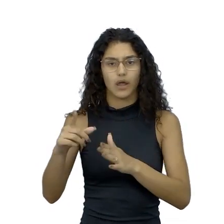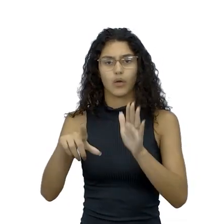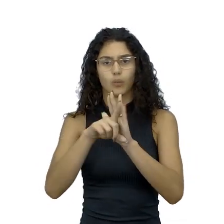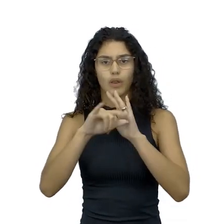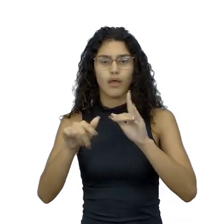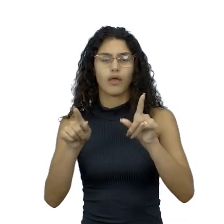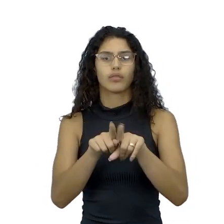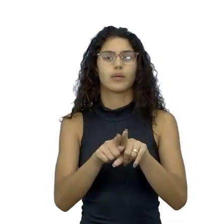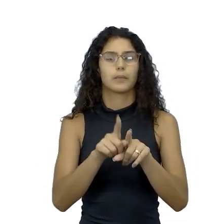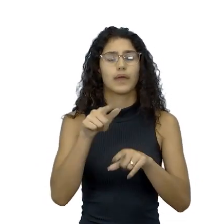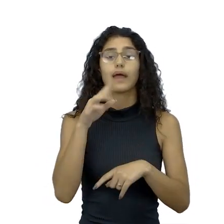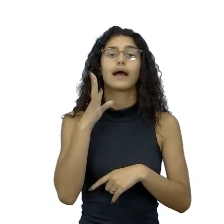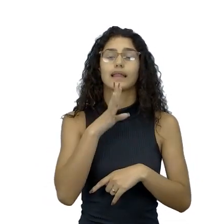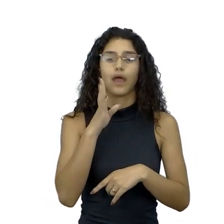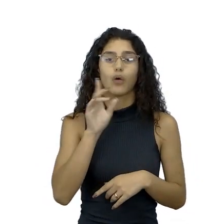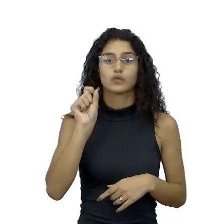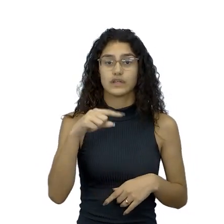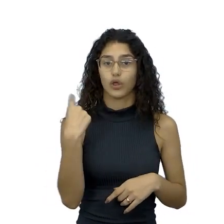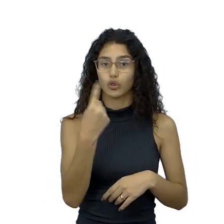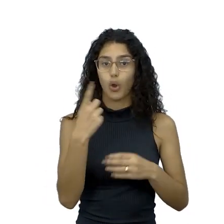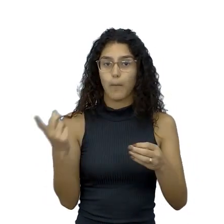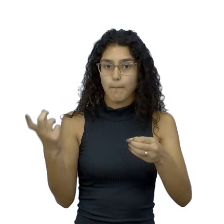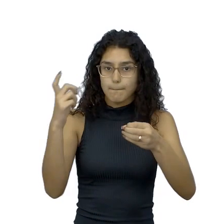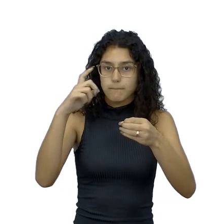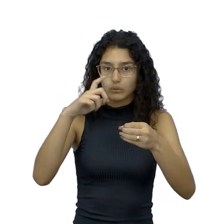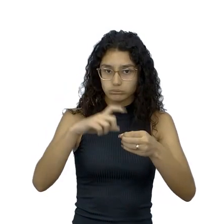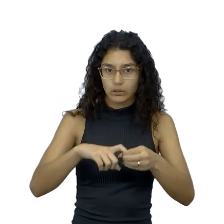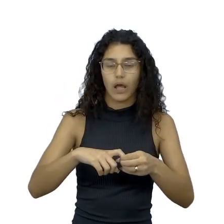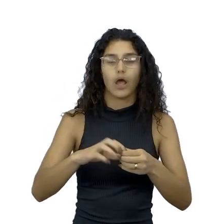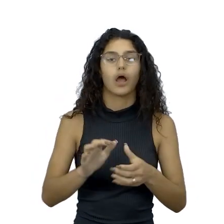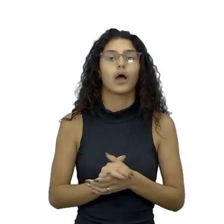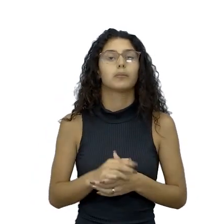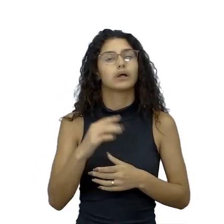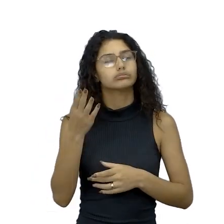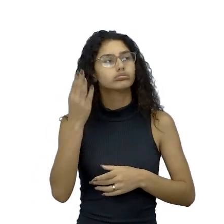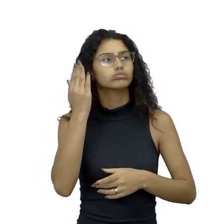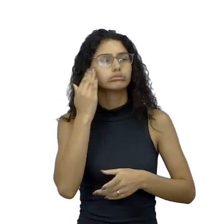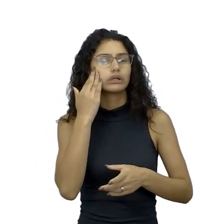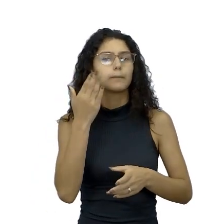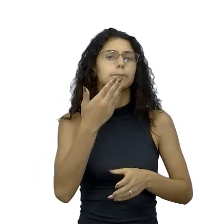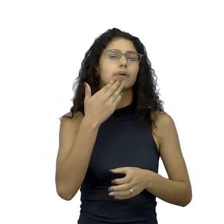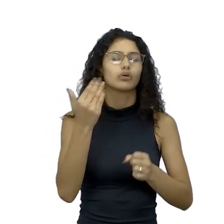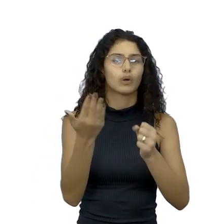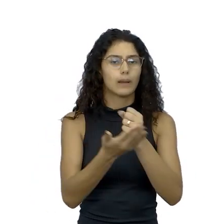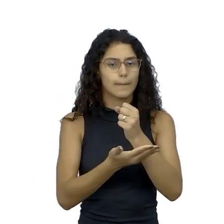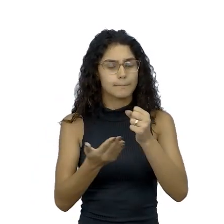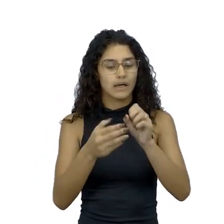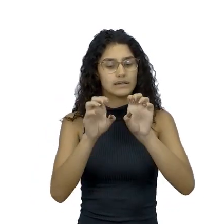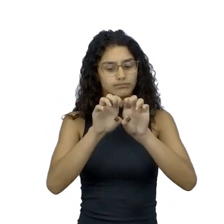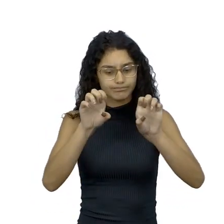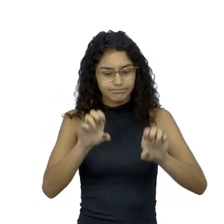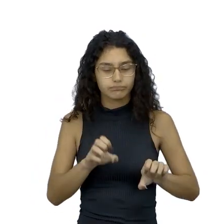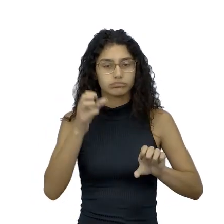leis. É legal, sim, a gente voltar atrás um pouquinho para deixar essa base bem concretizada para todos